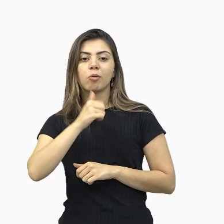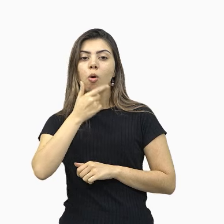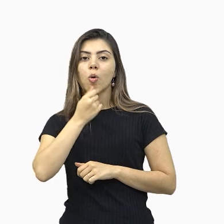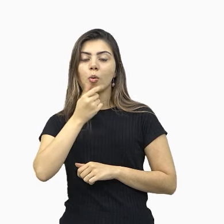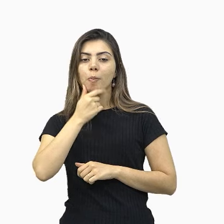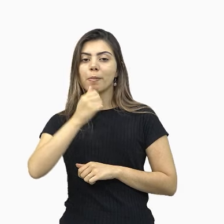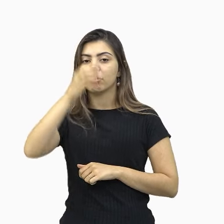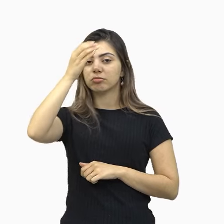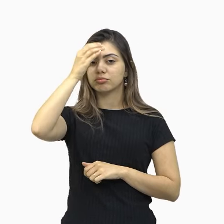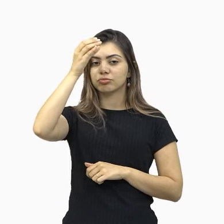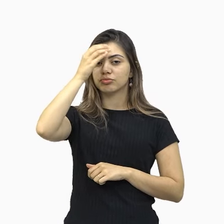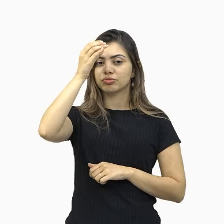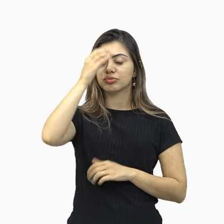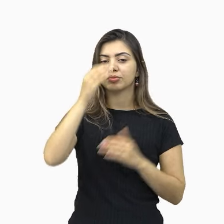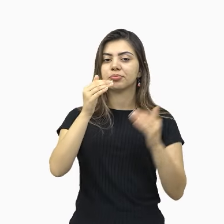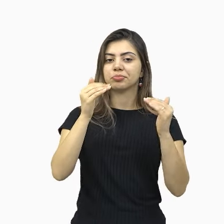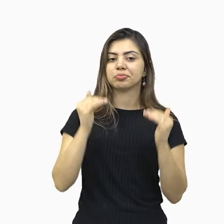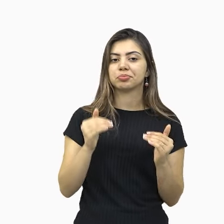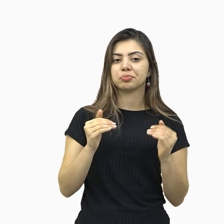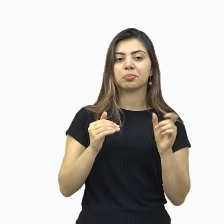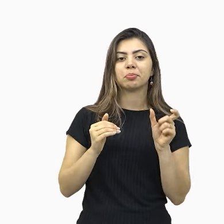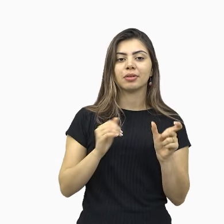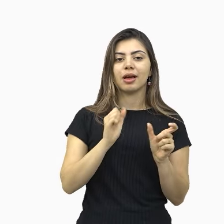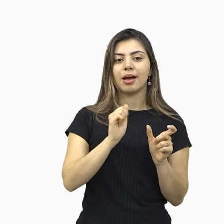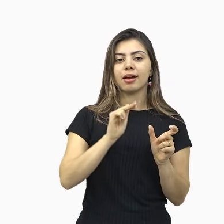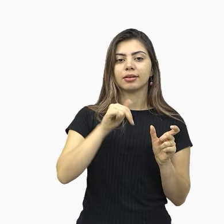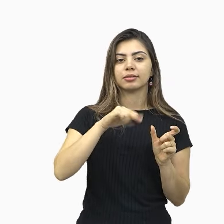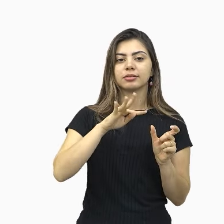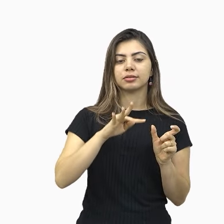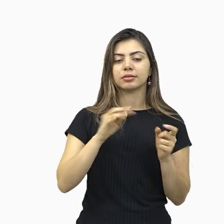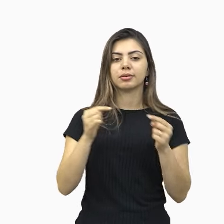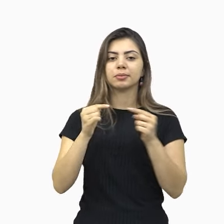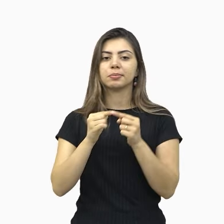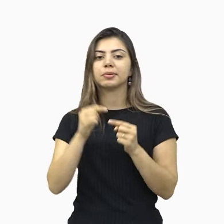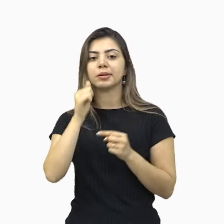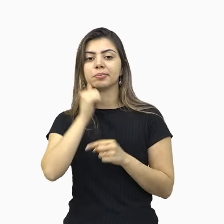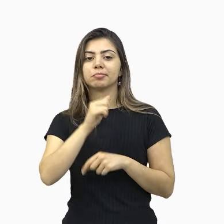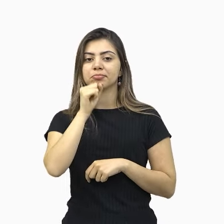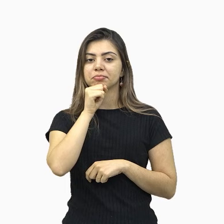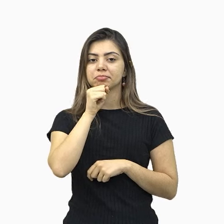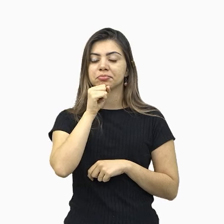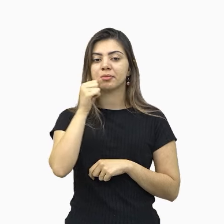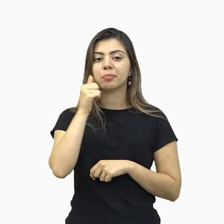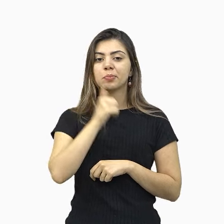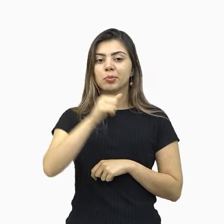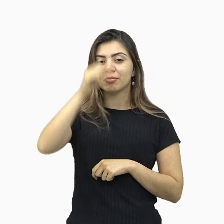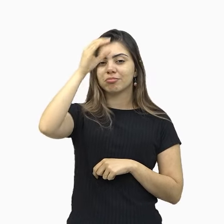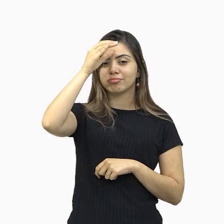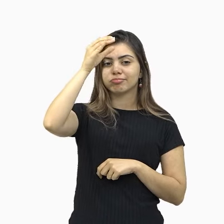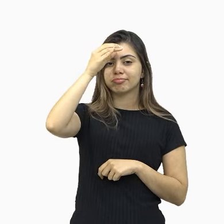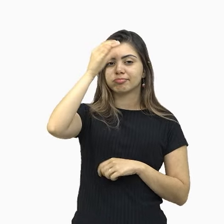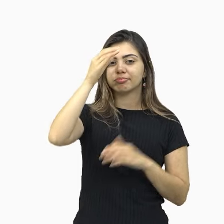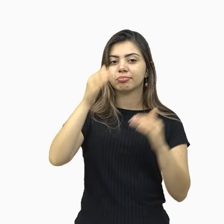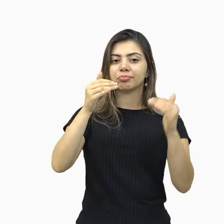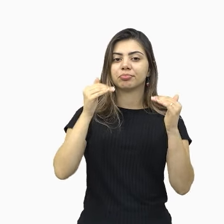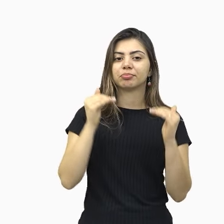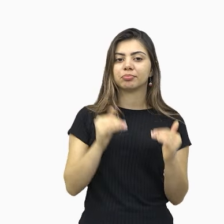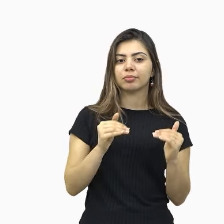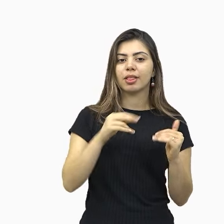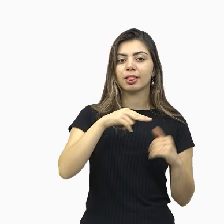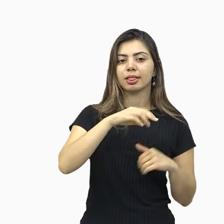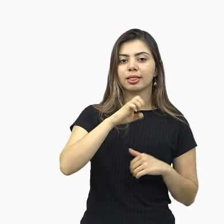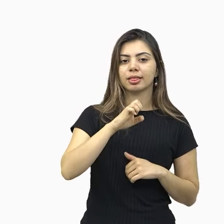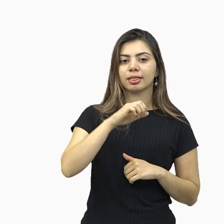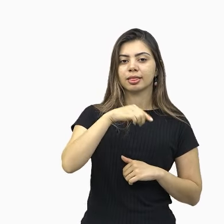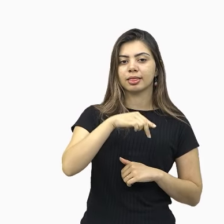é a tia, que é a Kate, né? Nephew é sobrinho. Nephew, nephew, como se fosse um F, esse PH,